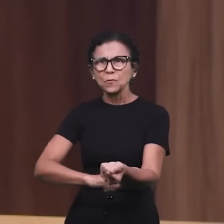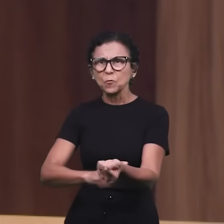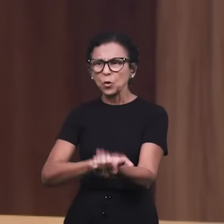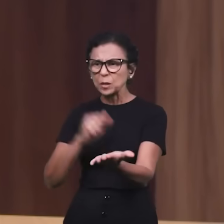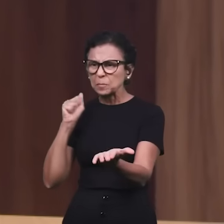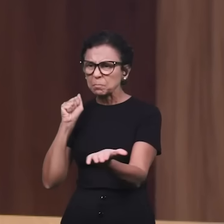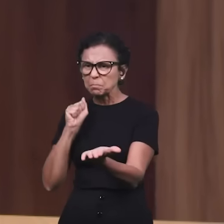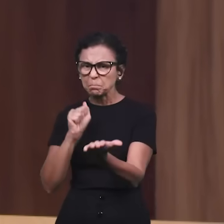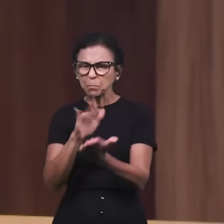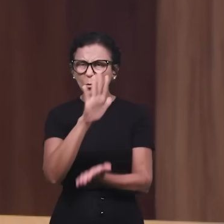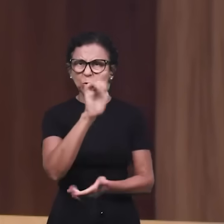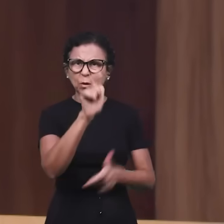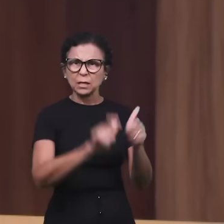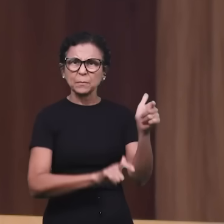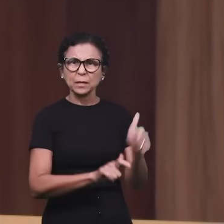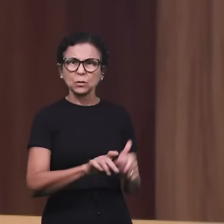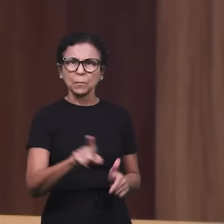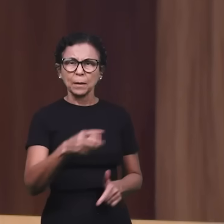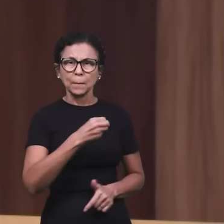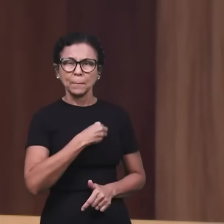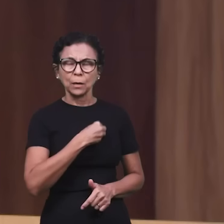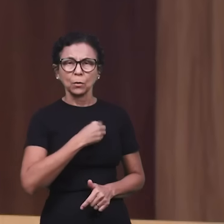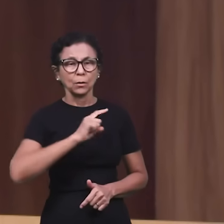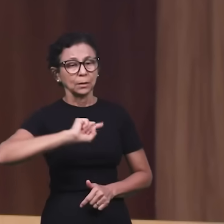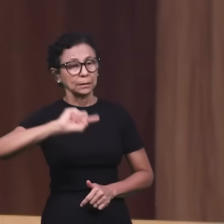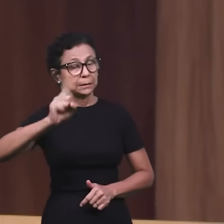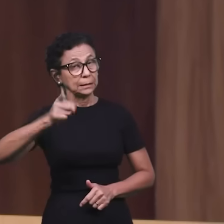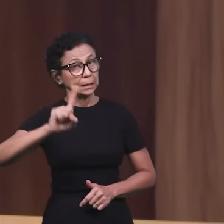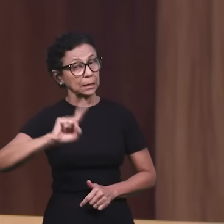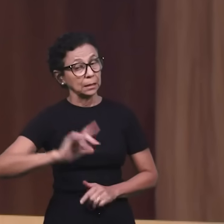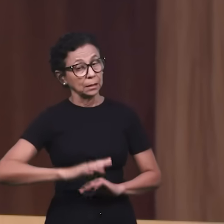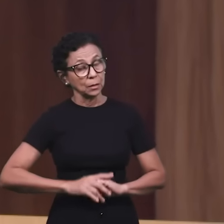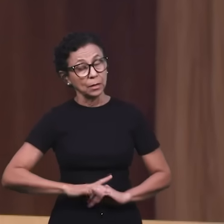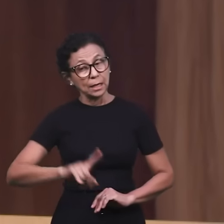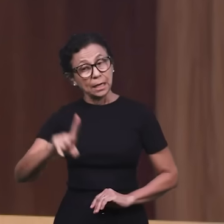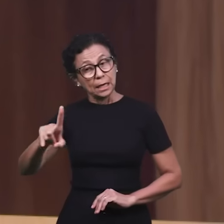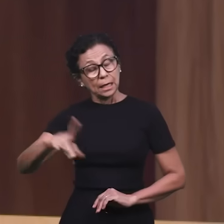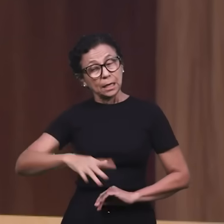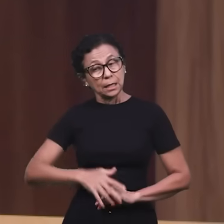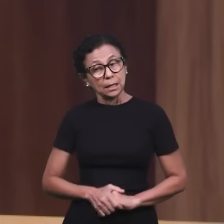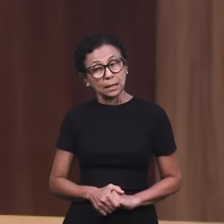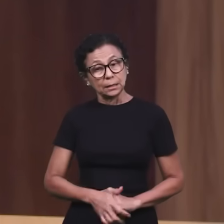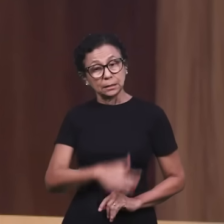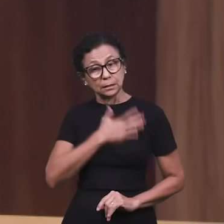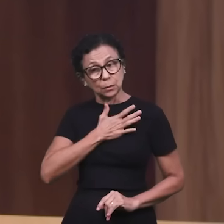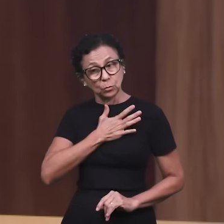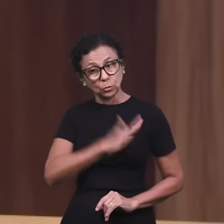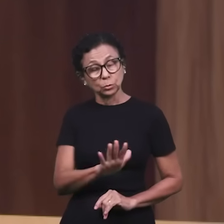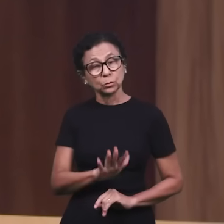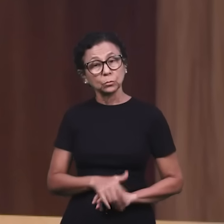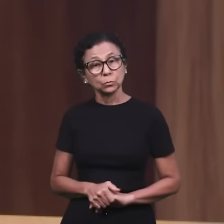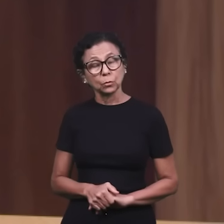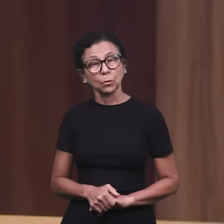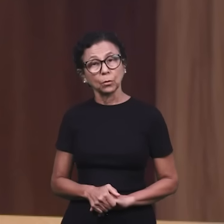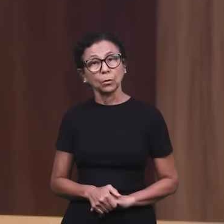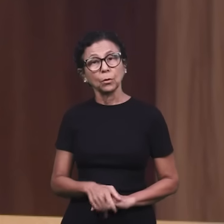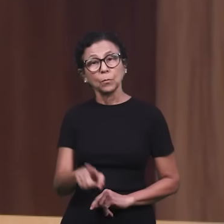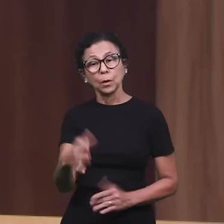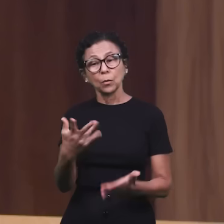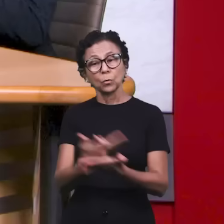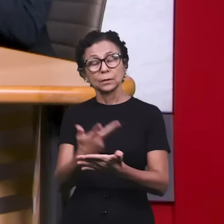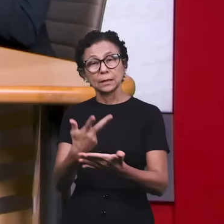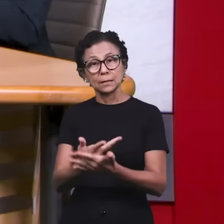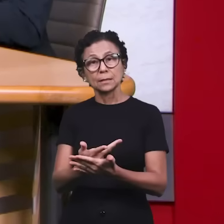para fora, mas ele não pecou. Era uma indignação, que a gente chama de indignação do justo, por algo que